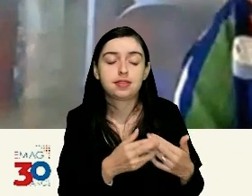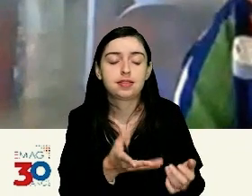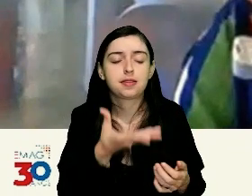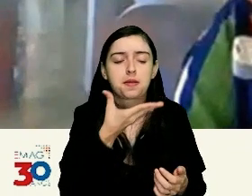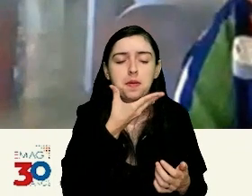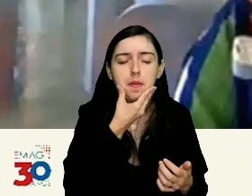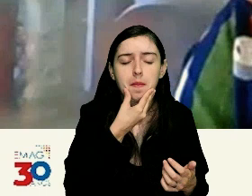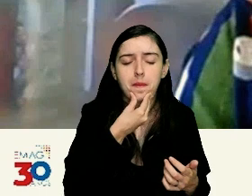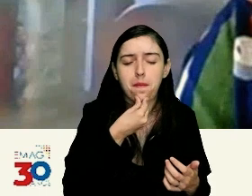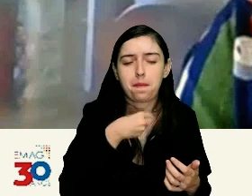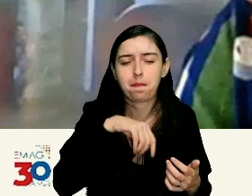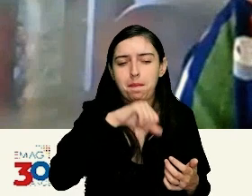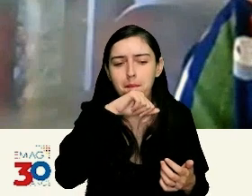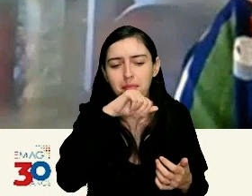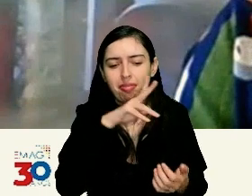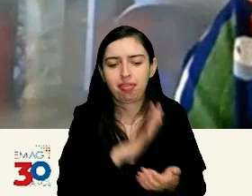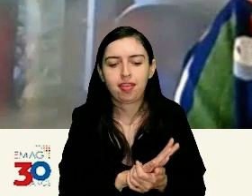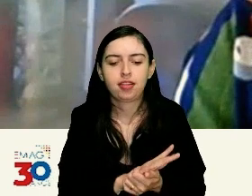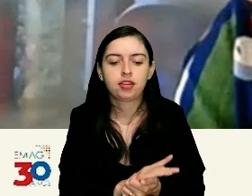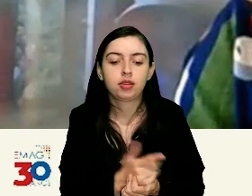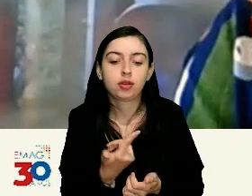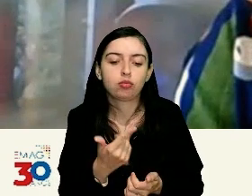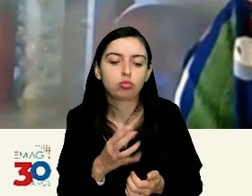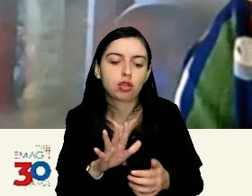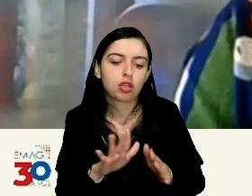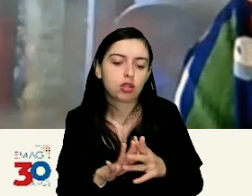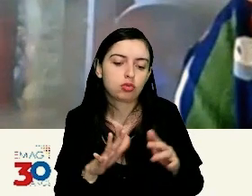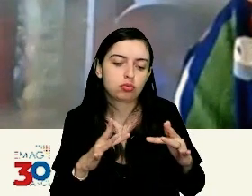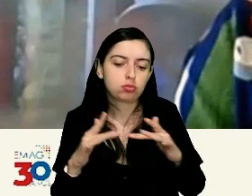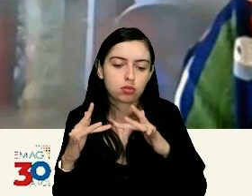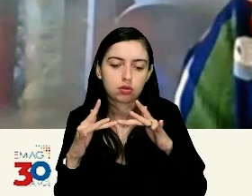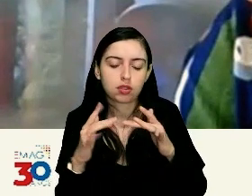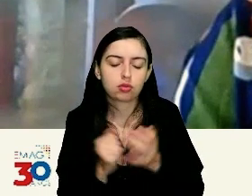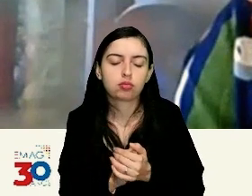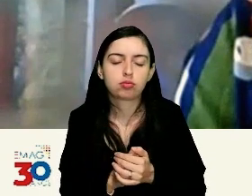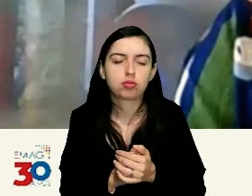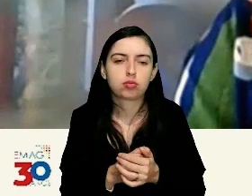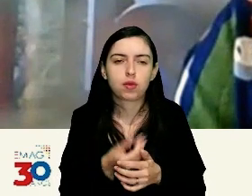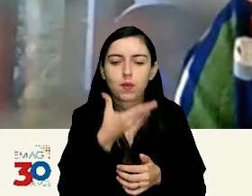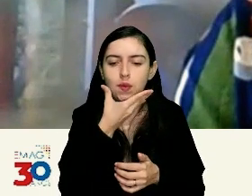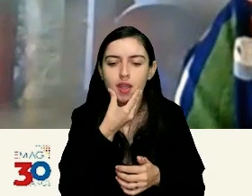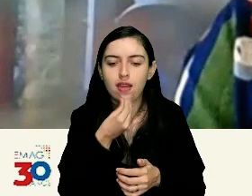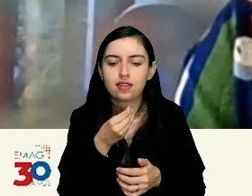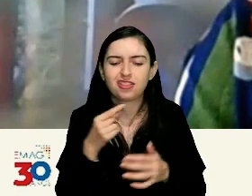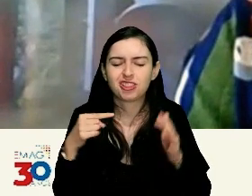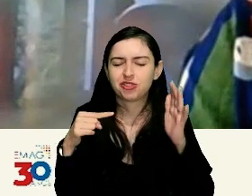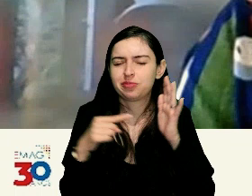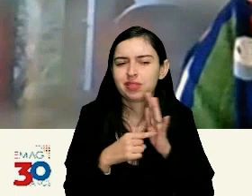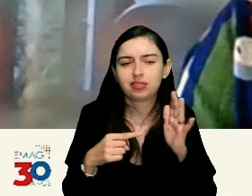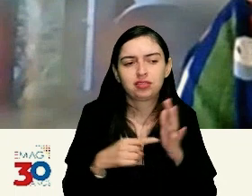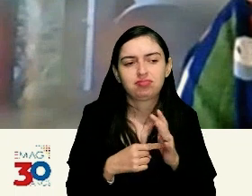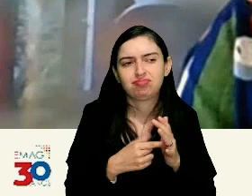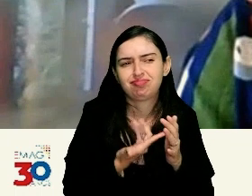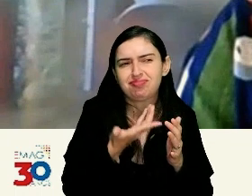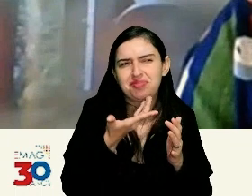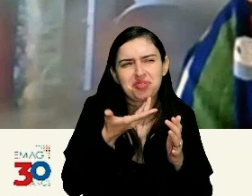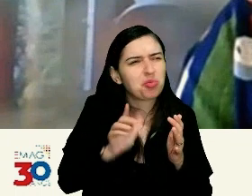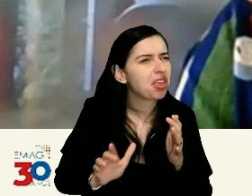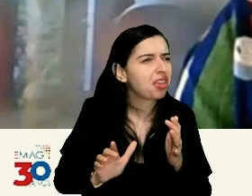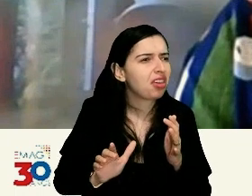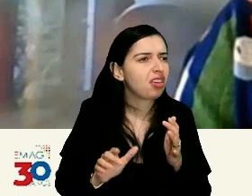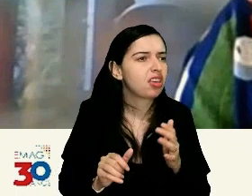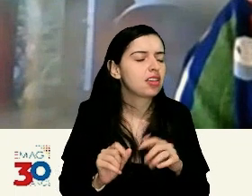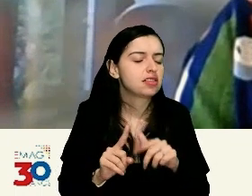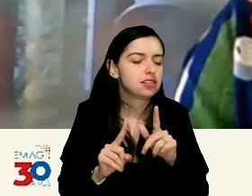referências paternas, referências masculinas, e que vai impactar, porque ela não quis ser mãe. E ela vai ter que ser